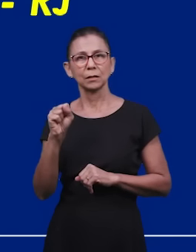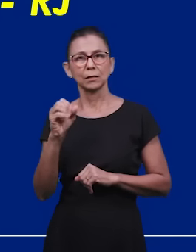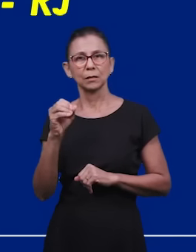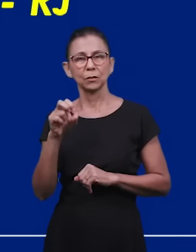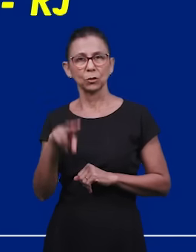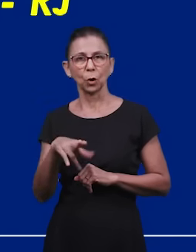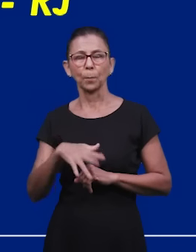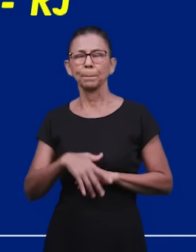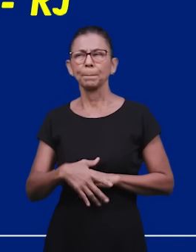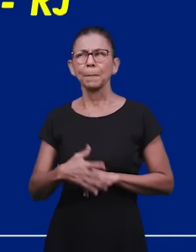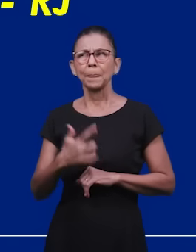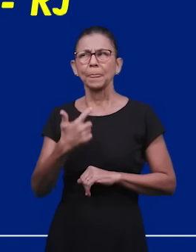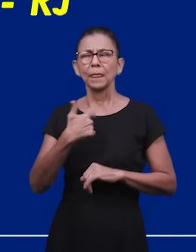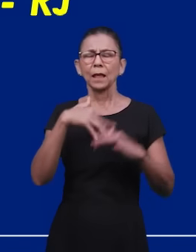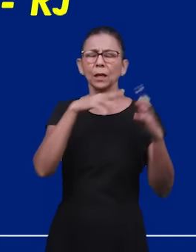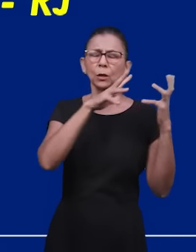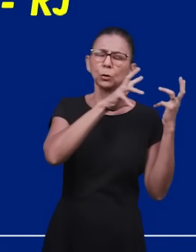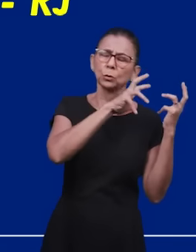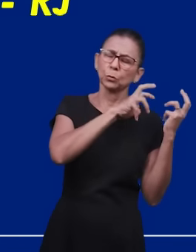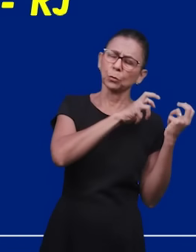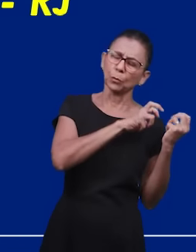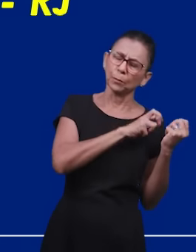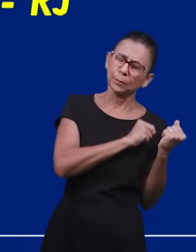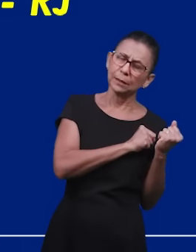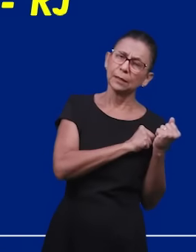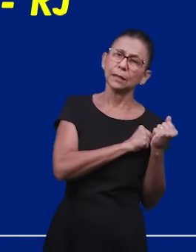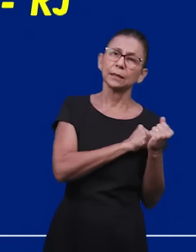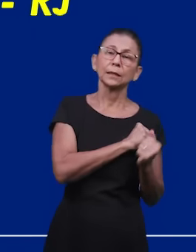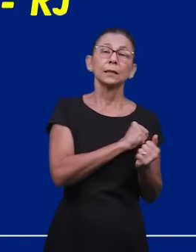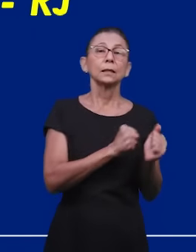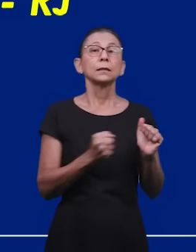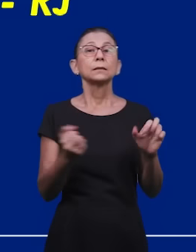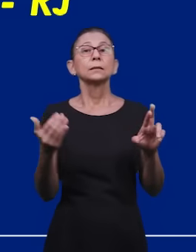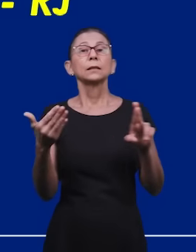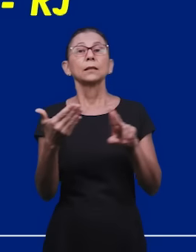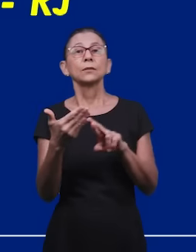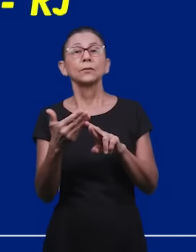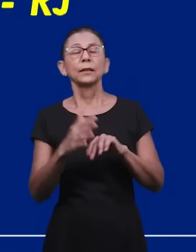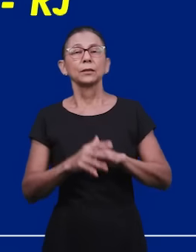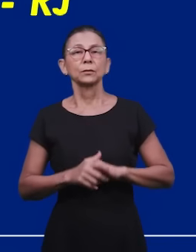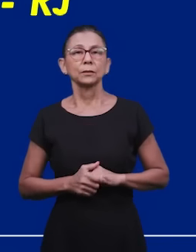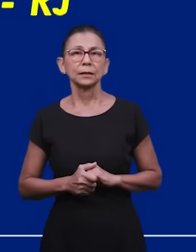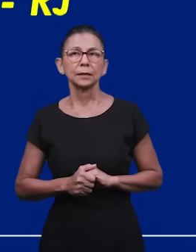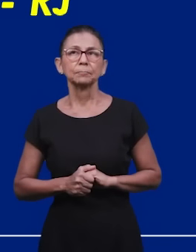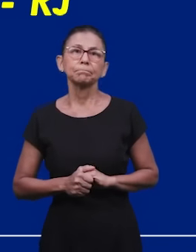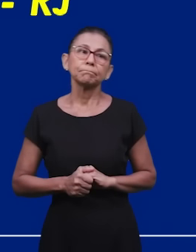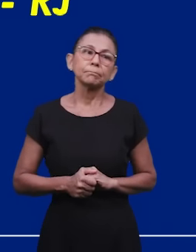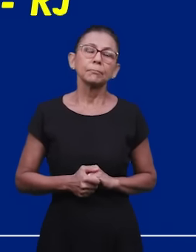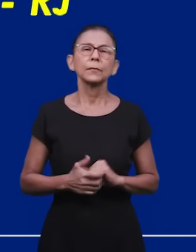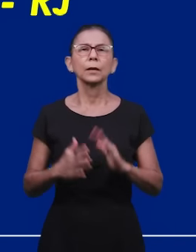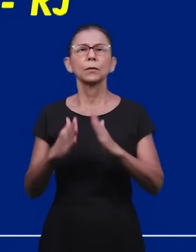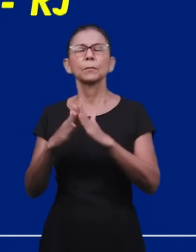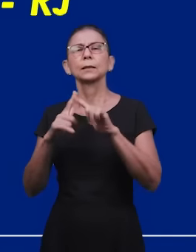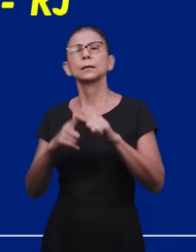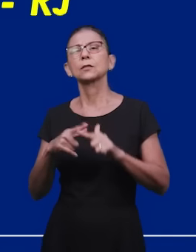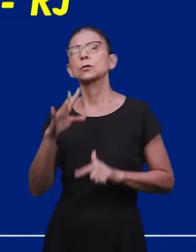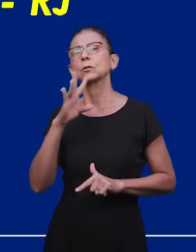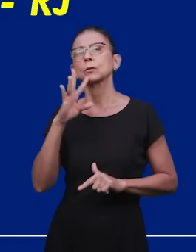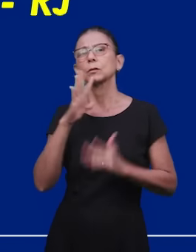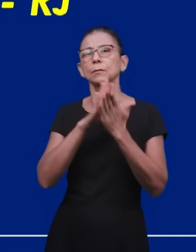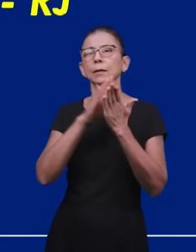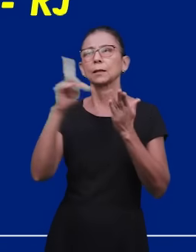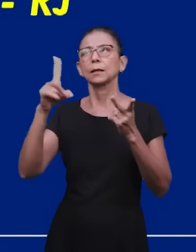com o projeto profético de salvação. Foi isso que o pastor Amadeu acabou de falar. Se refere à posição de uma igreja que conhece a